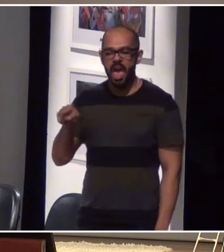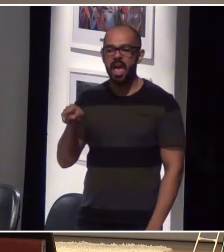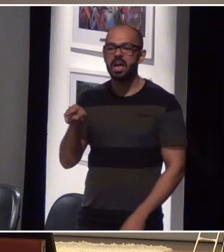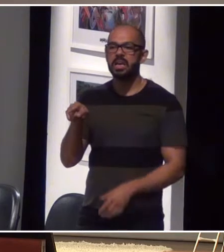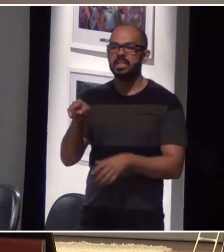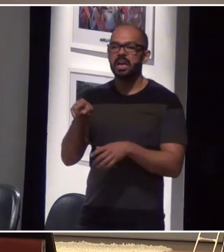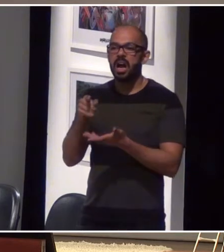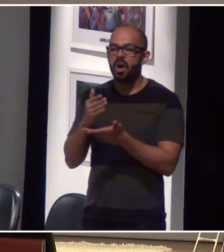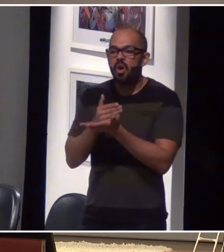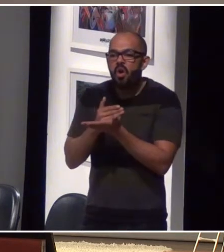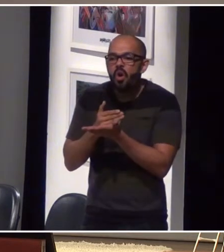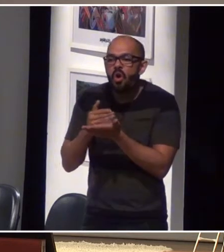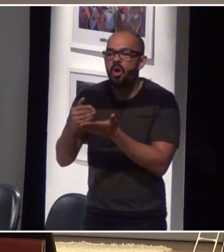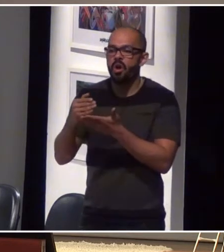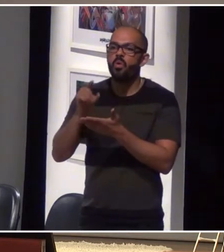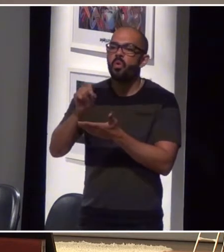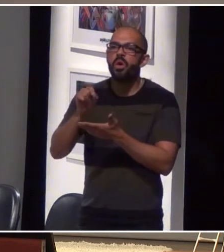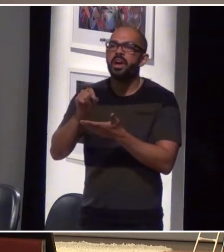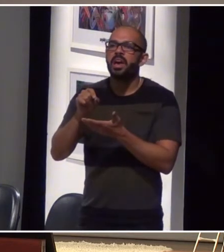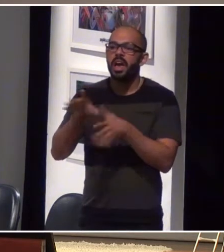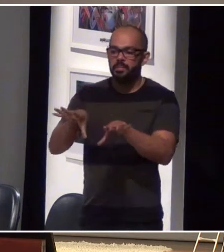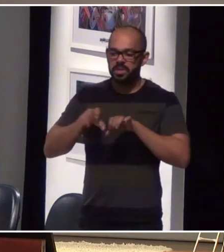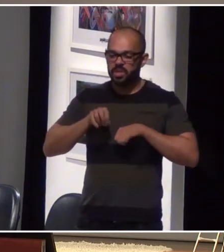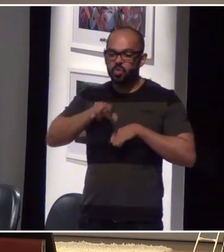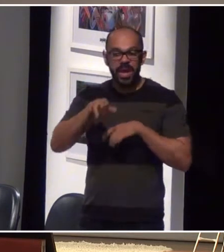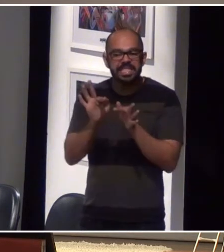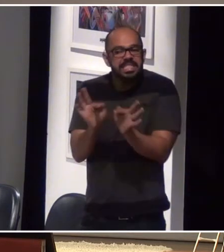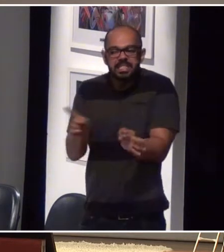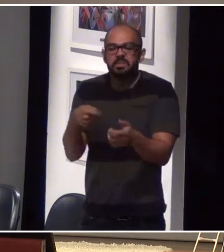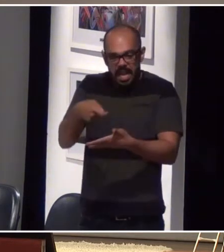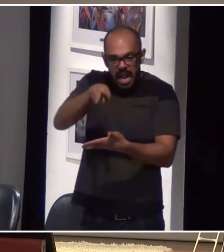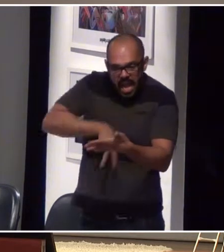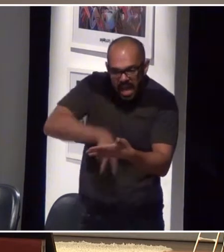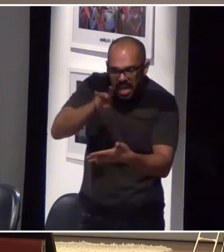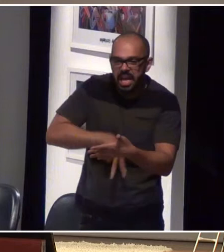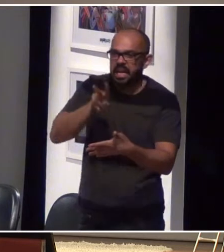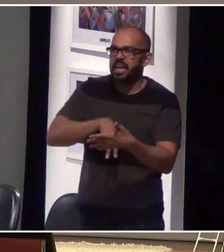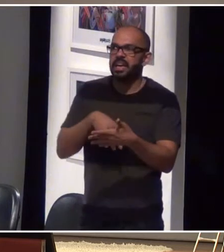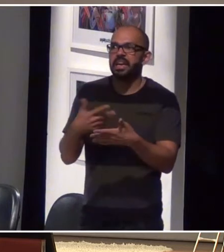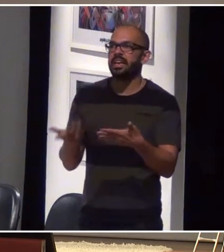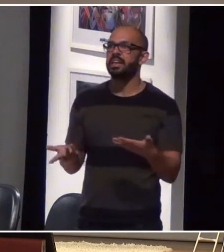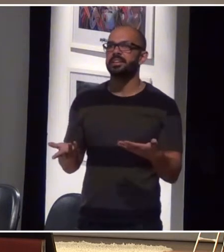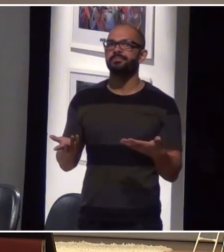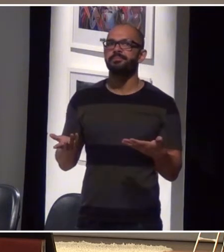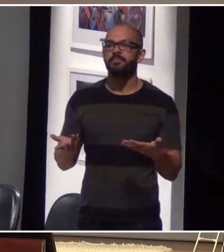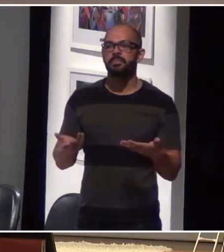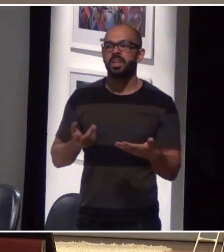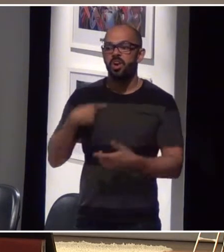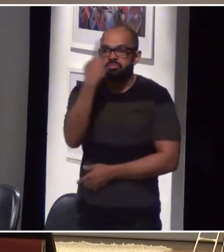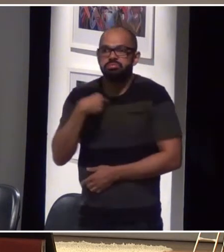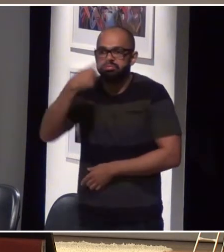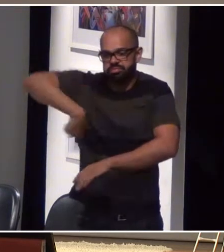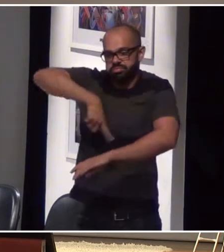estava se apropriando de uma teorização que, digamos assim, não é tão simples, exige leitura, exige